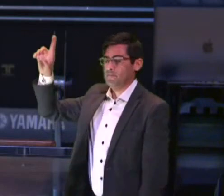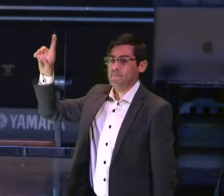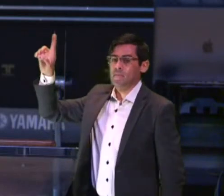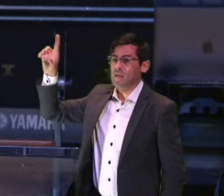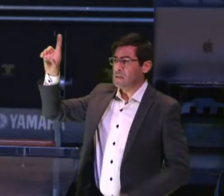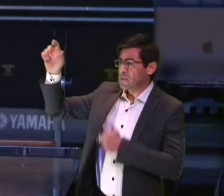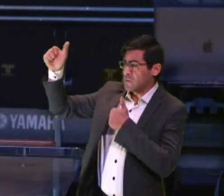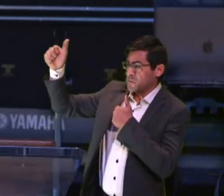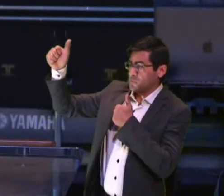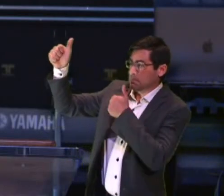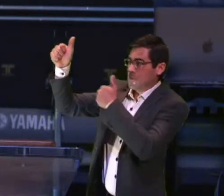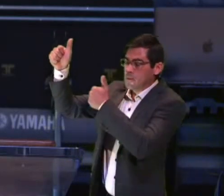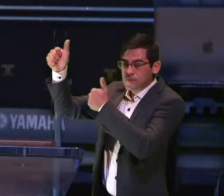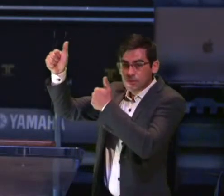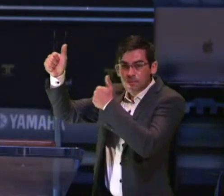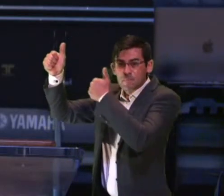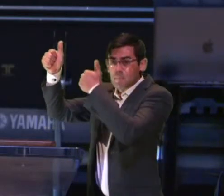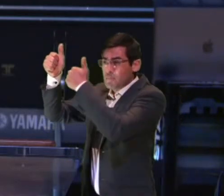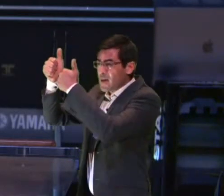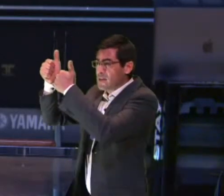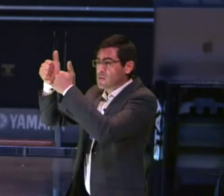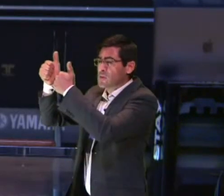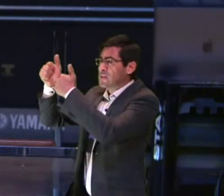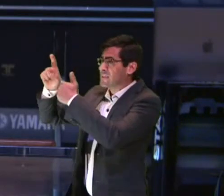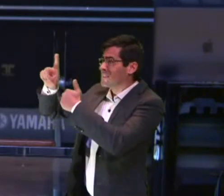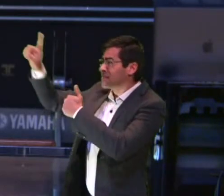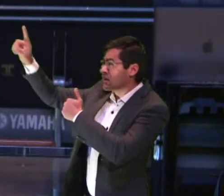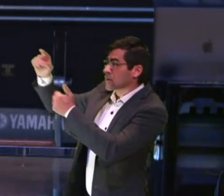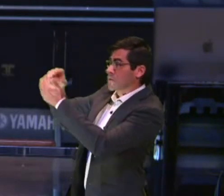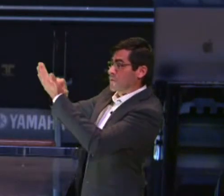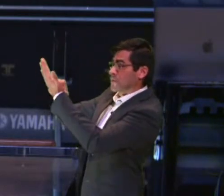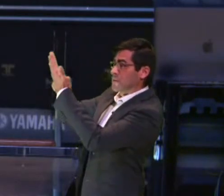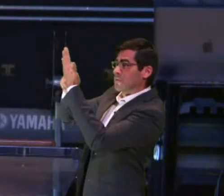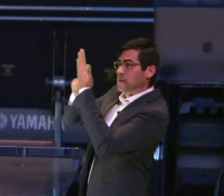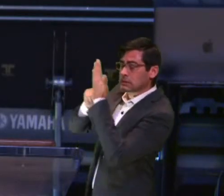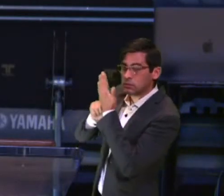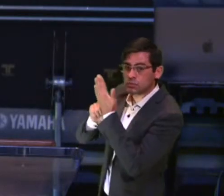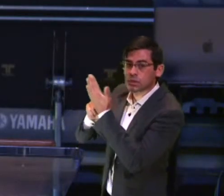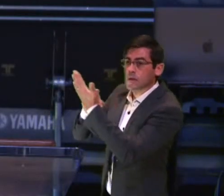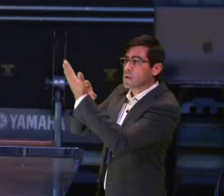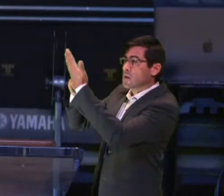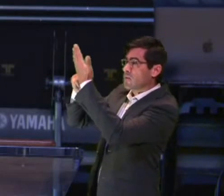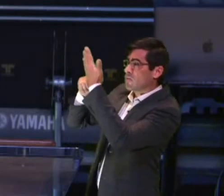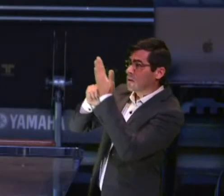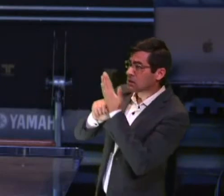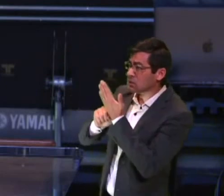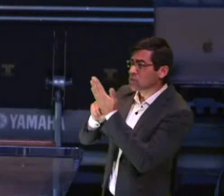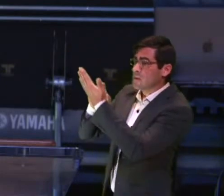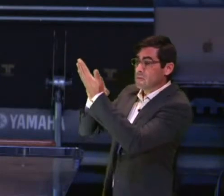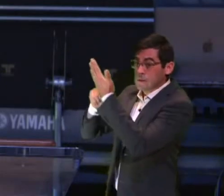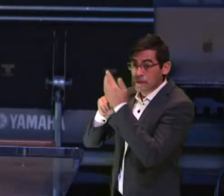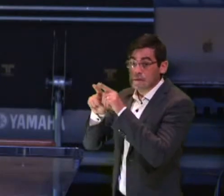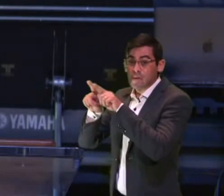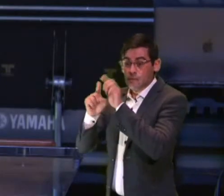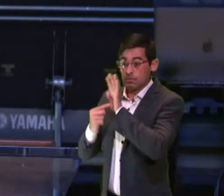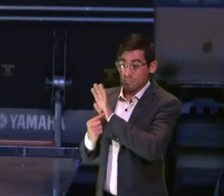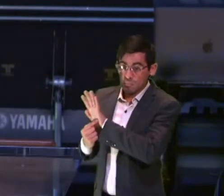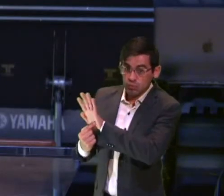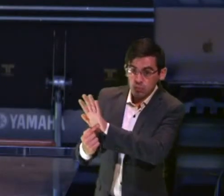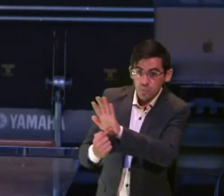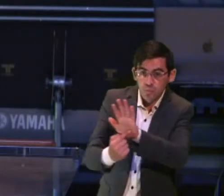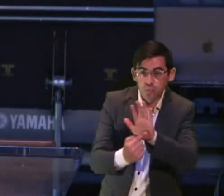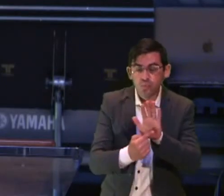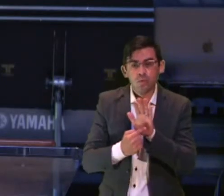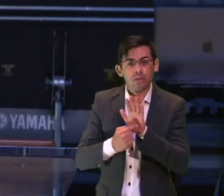nos achegamos à presença de Deus, as revelações do Senhor no nosso meio vão